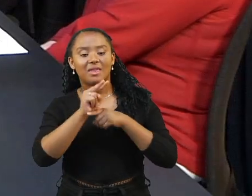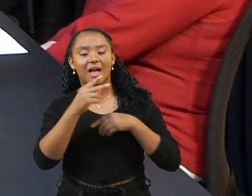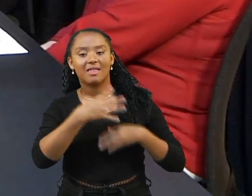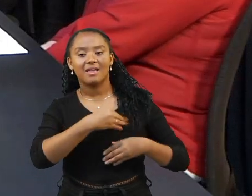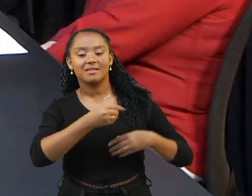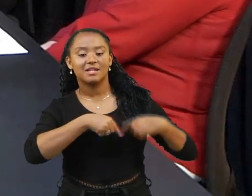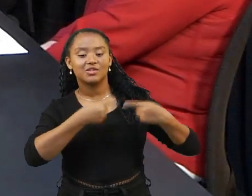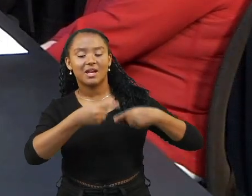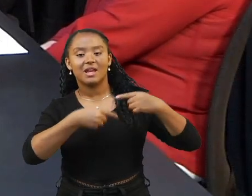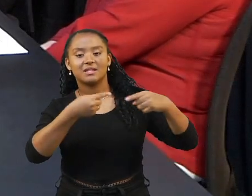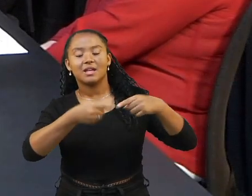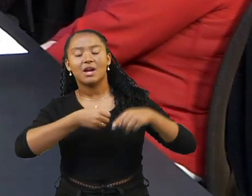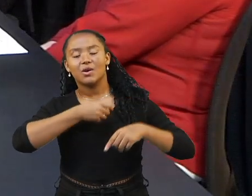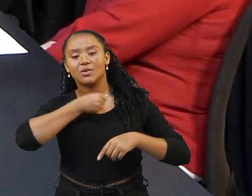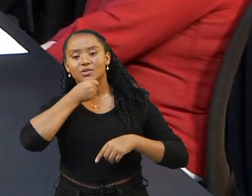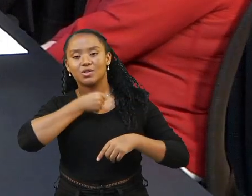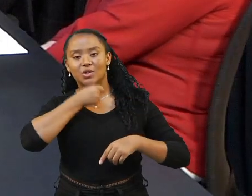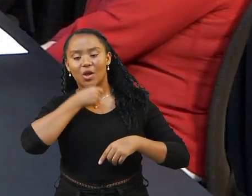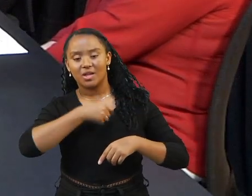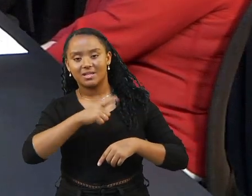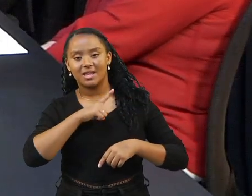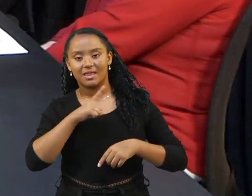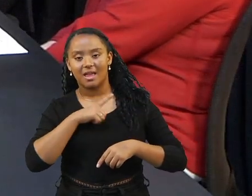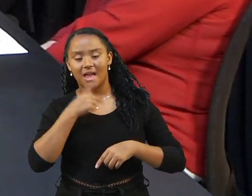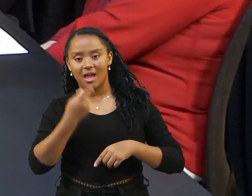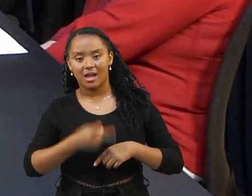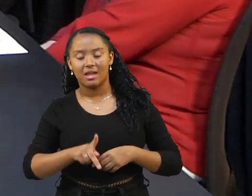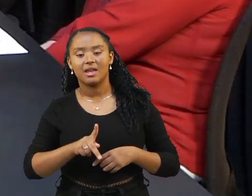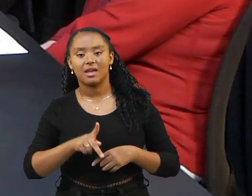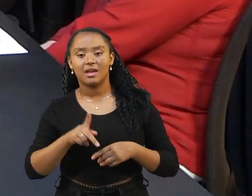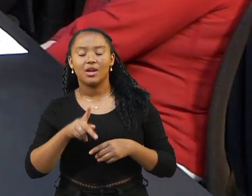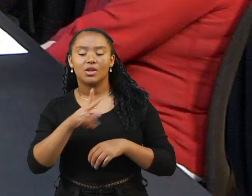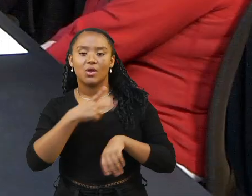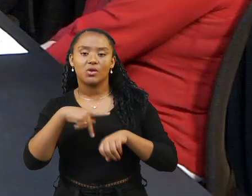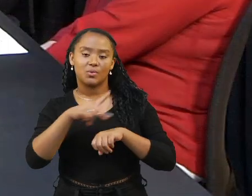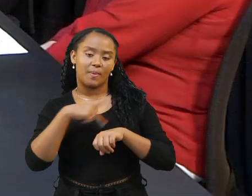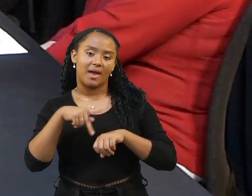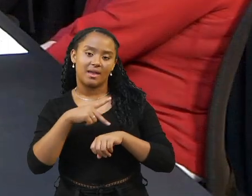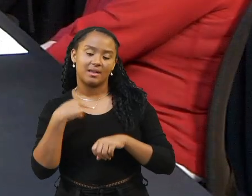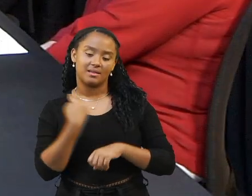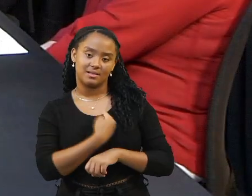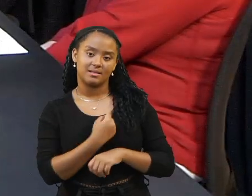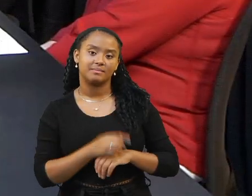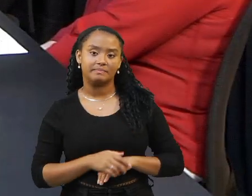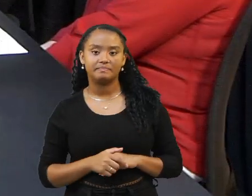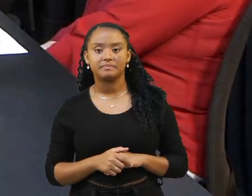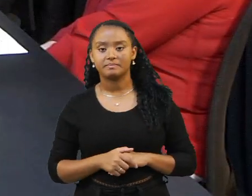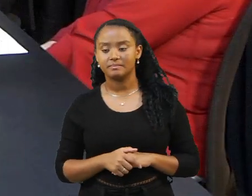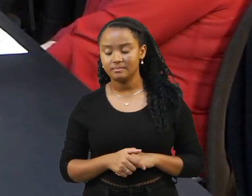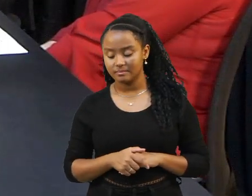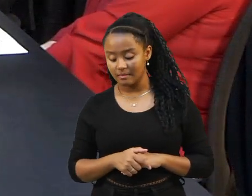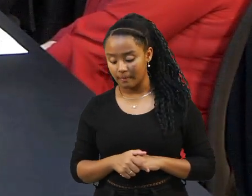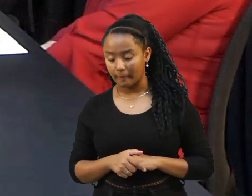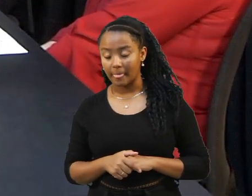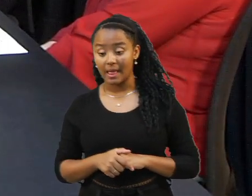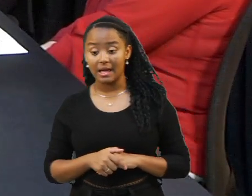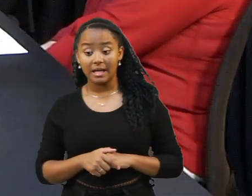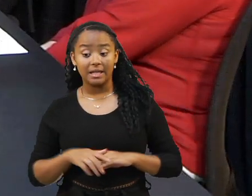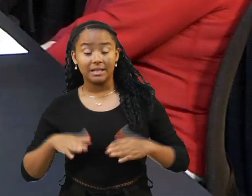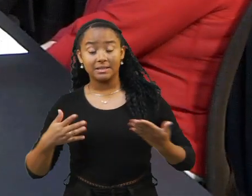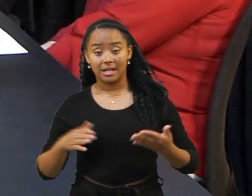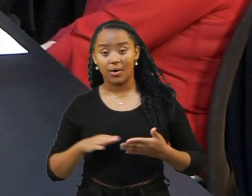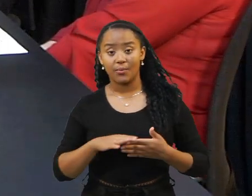dessa geração de idosos que existe e que está por vir em nosso país? Vitor